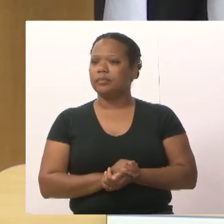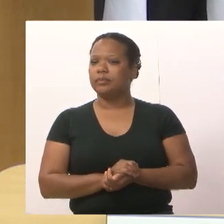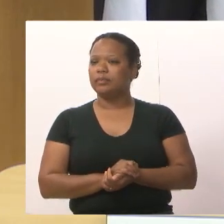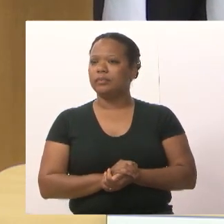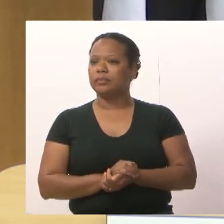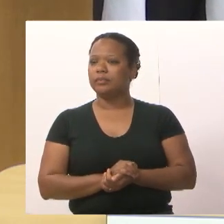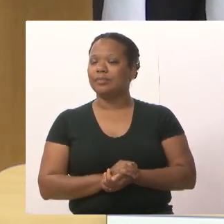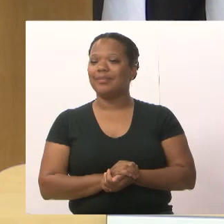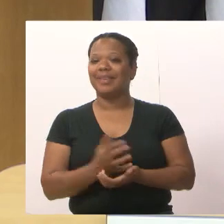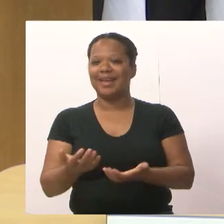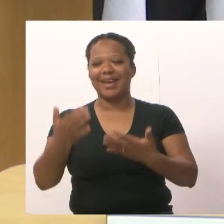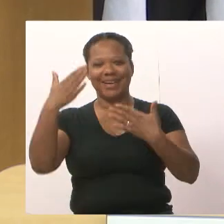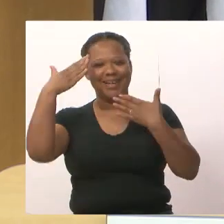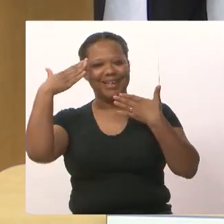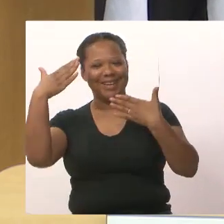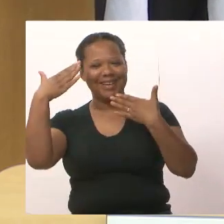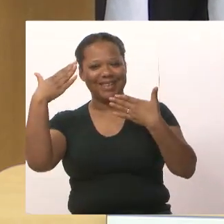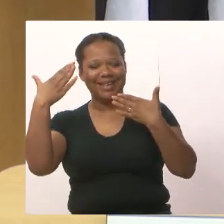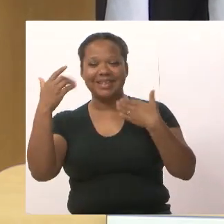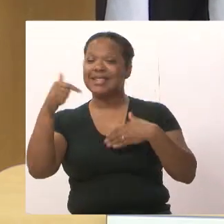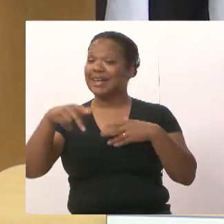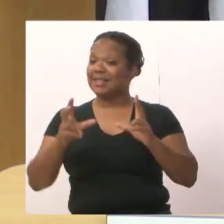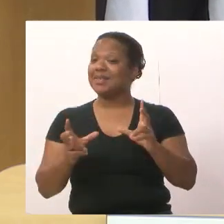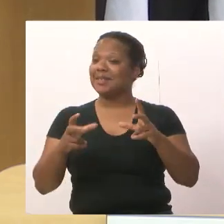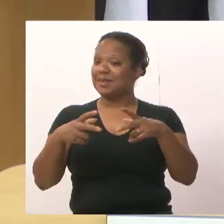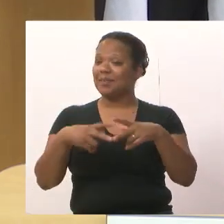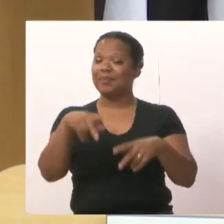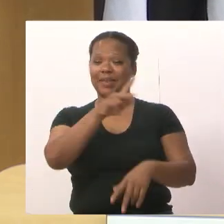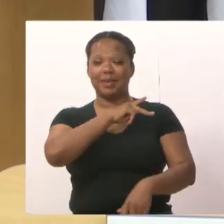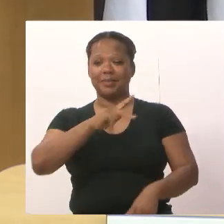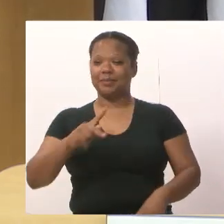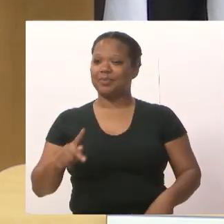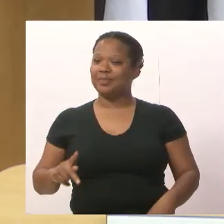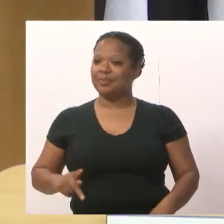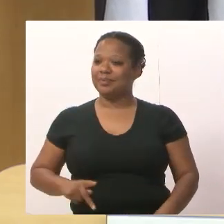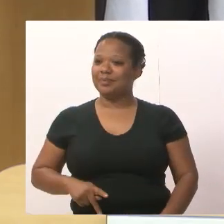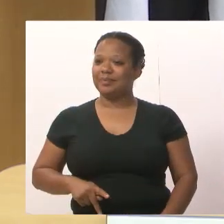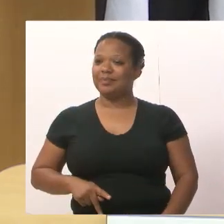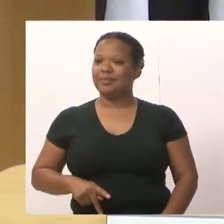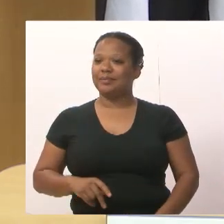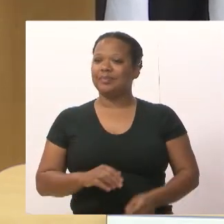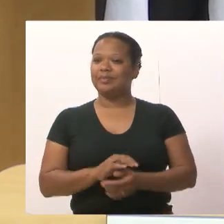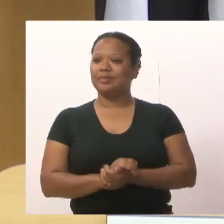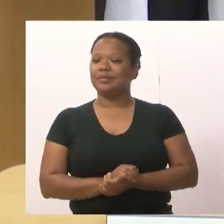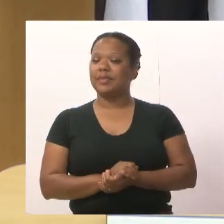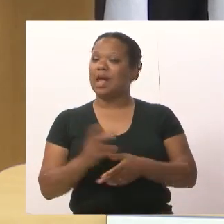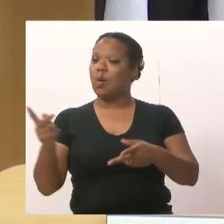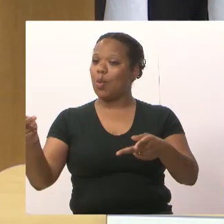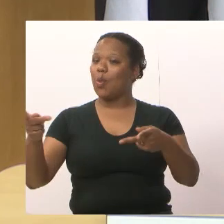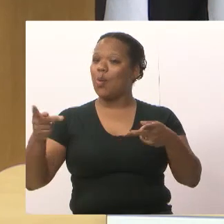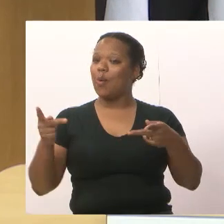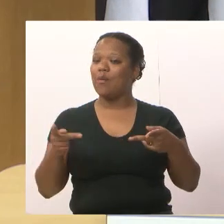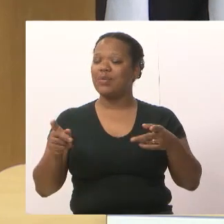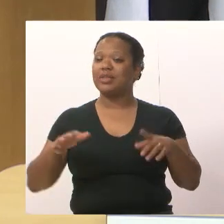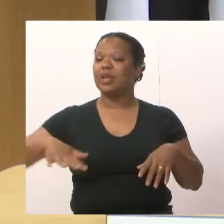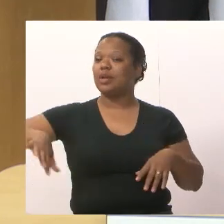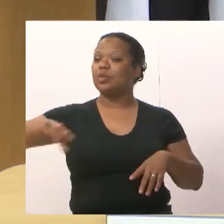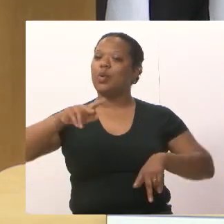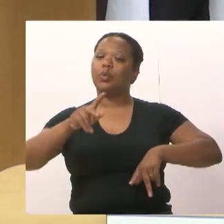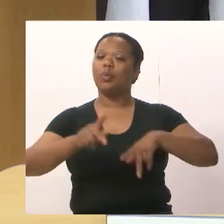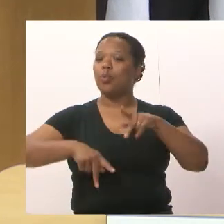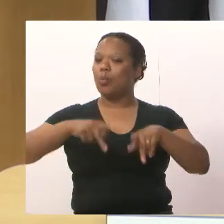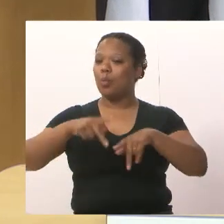Deixo aqui meus agradecimentos a esta casa, ao presidente, ao espaço cedido, e um convite também à população que